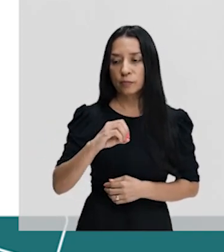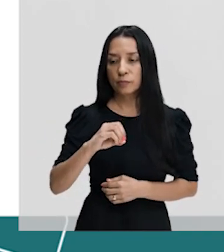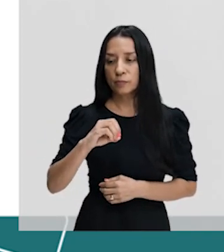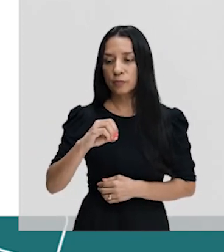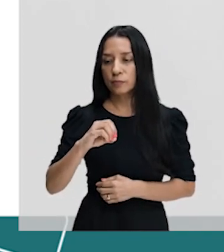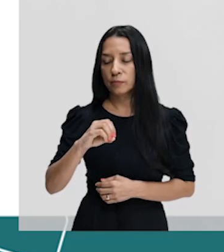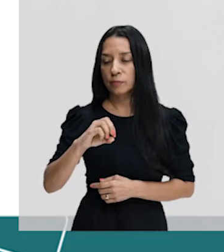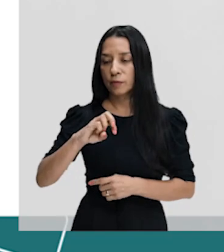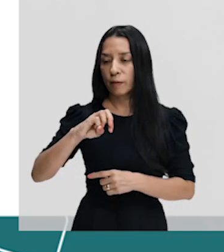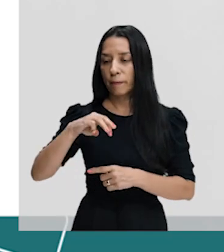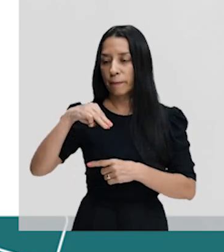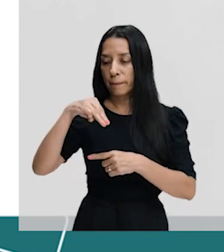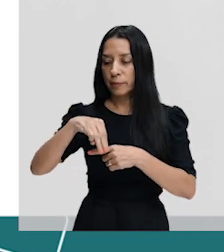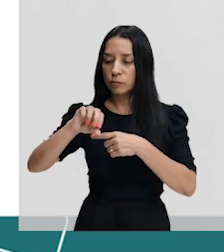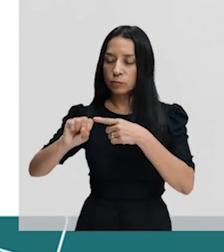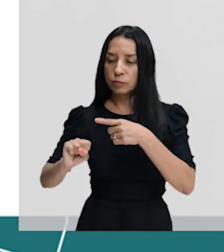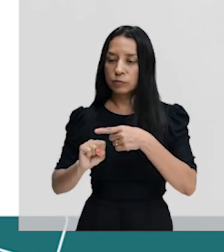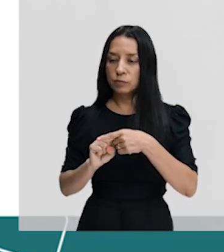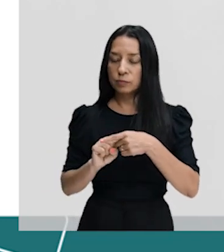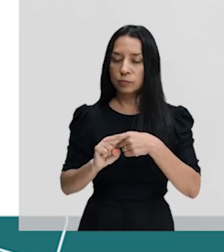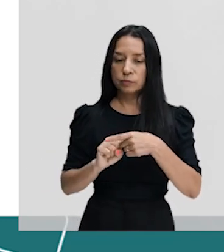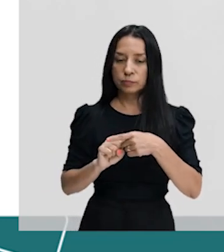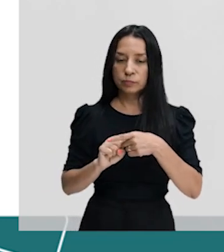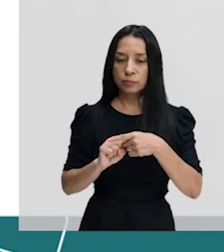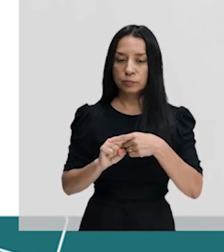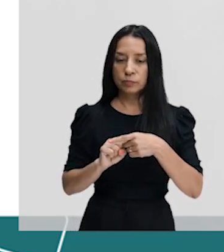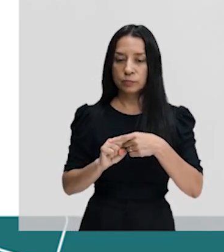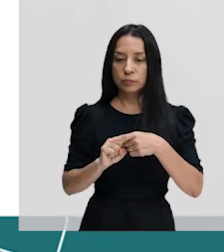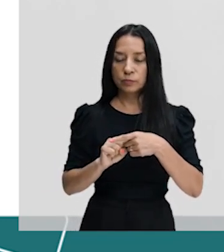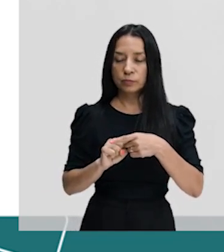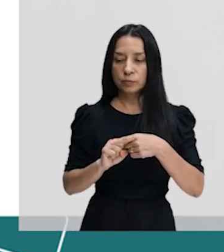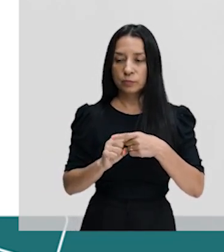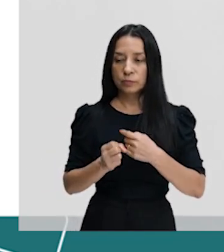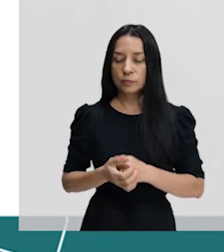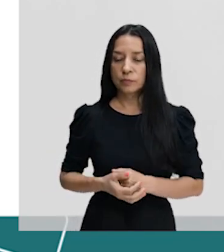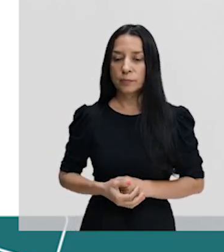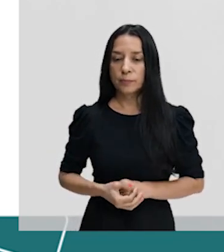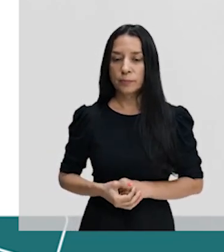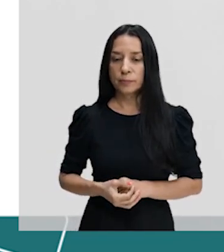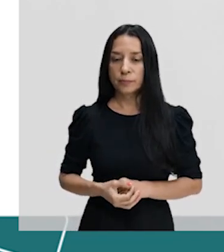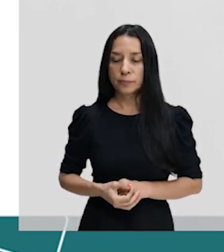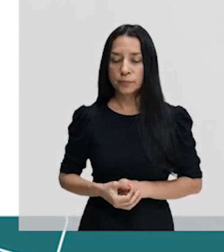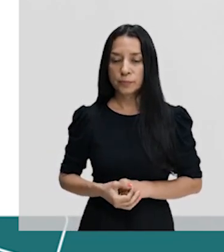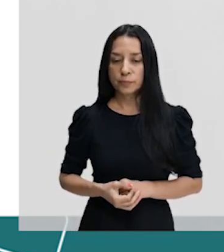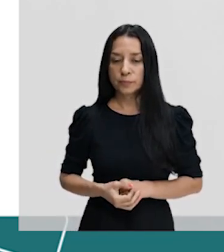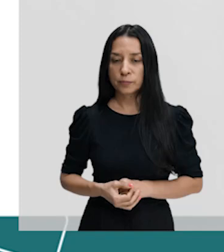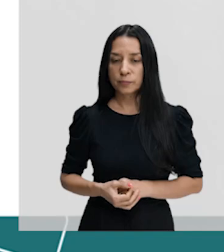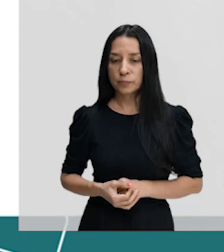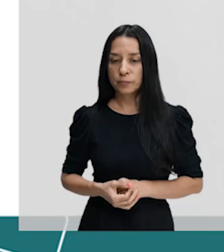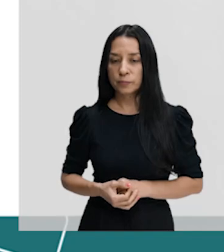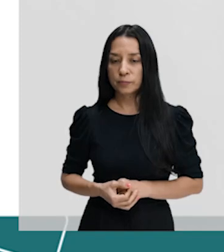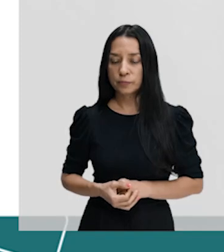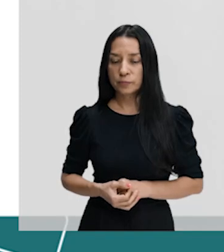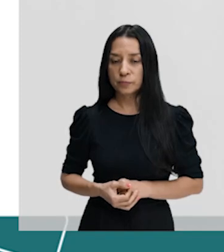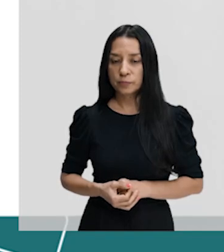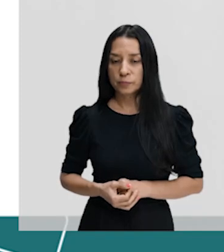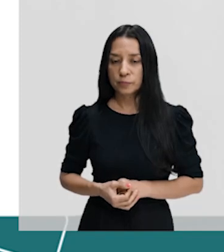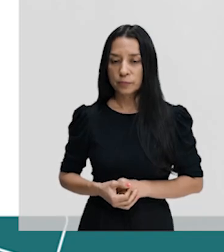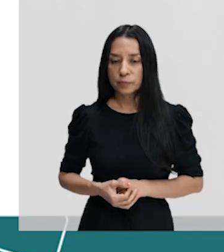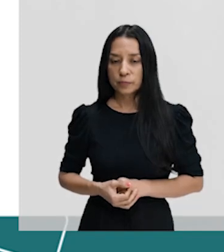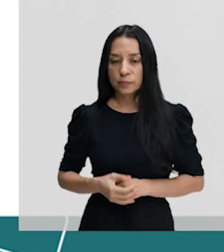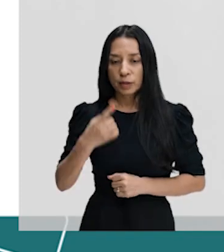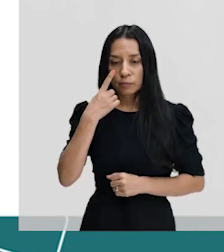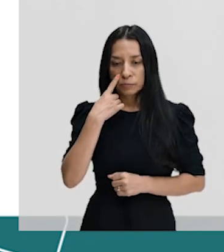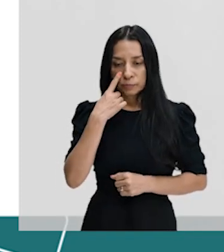340 metros por segundo tá ok determine o intervalo